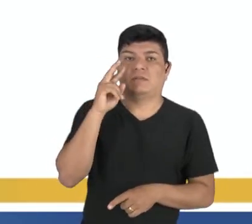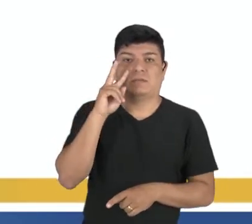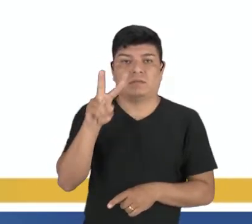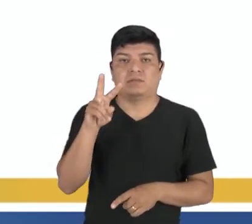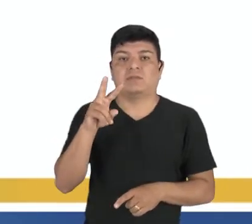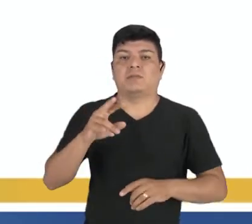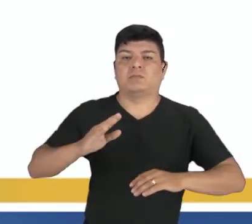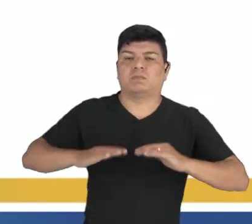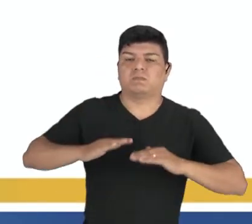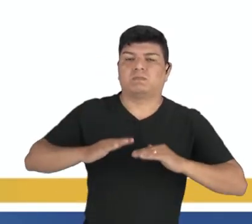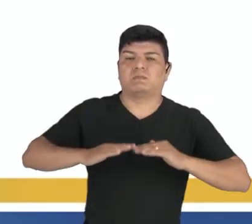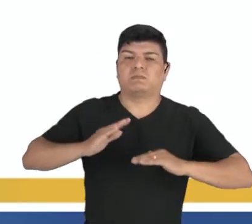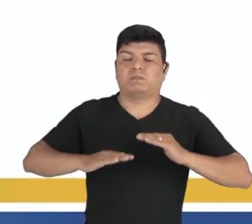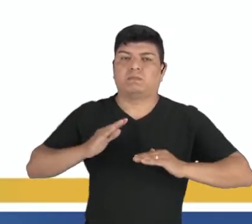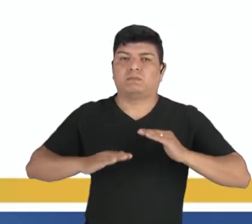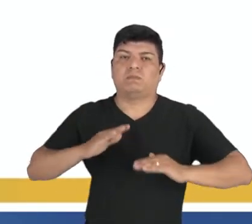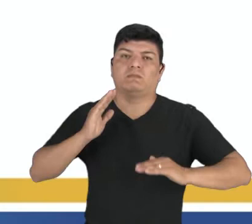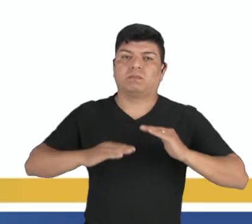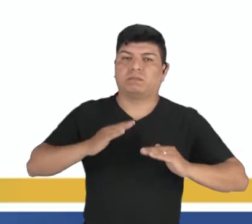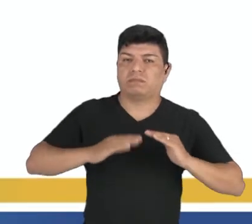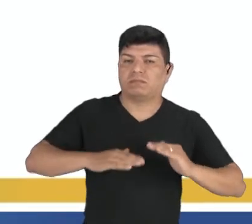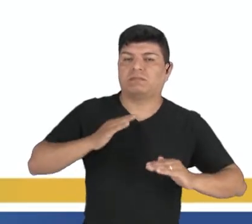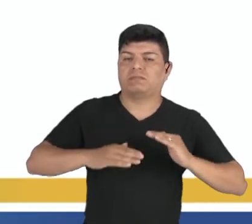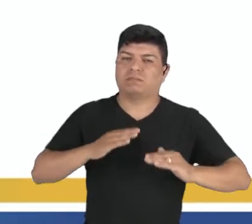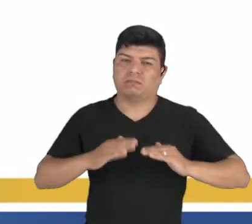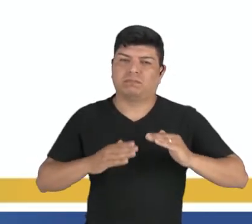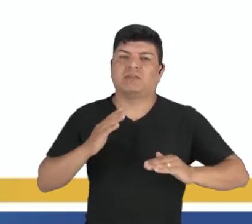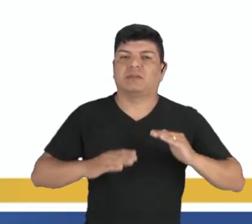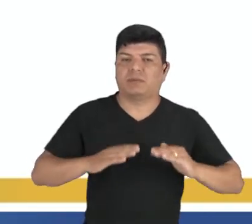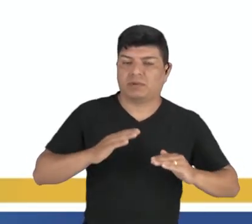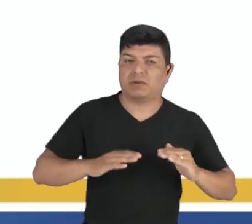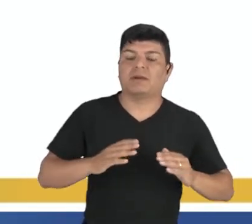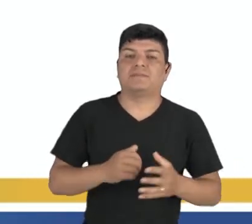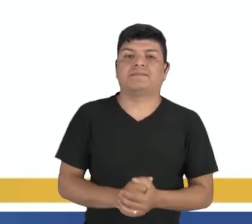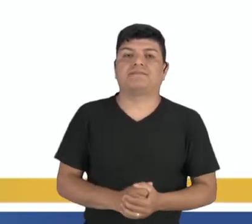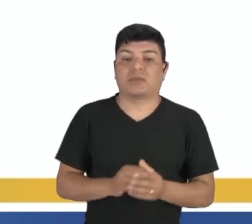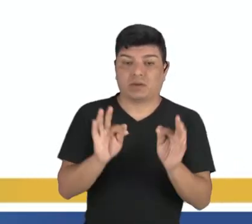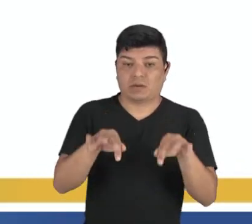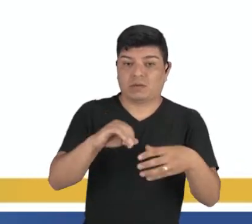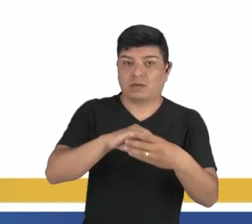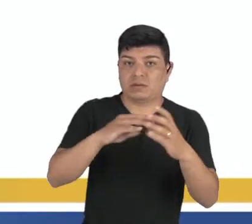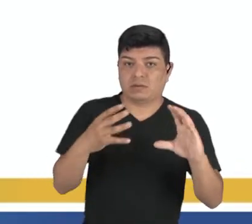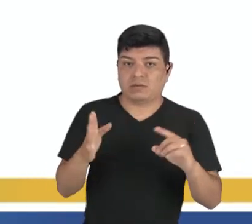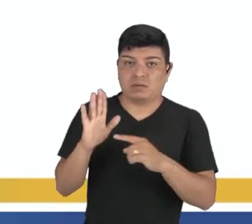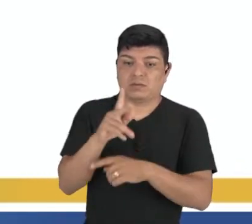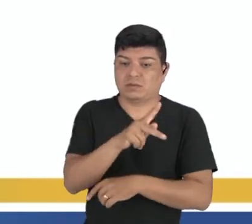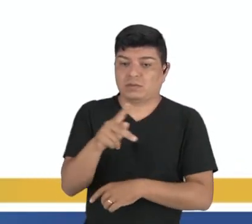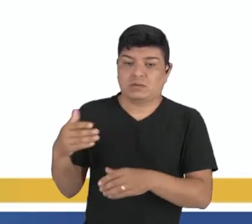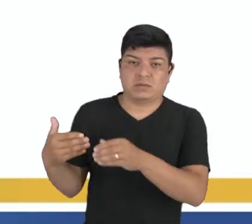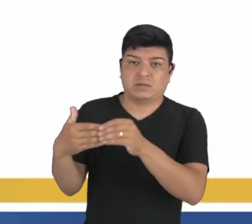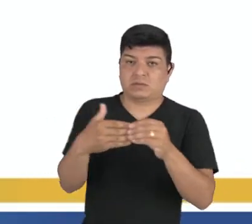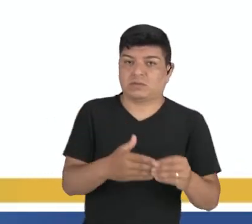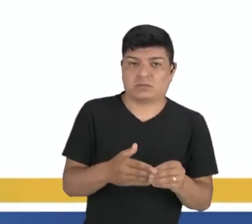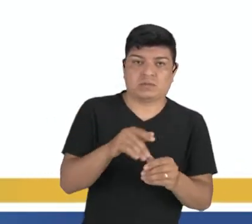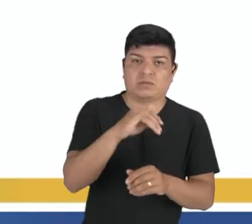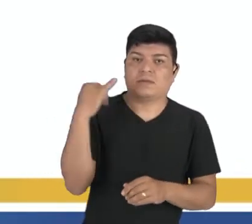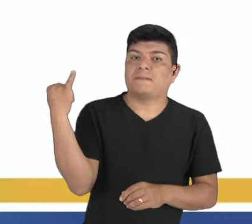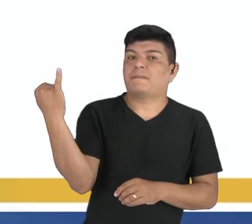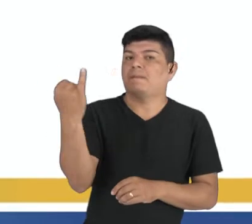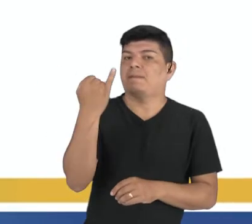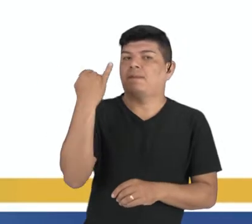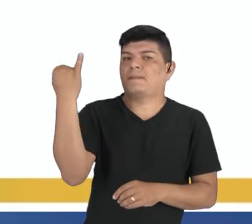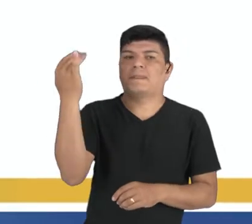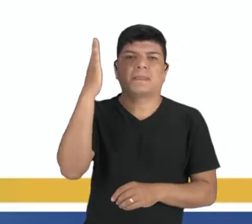os batuques de tambores. E a última característica que o professor trouxe, mas é de extrema importância, é